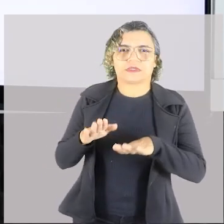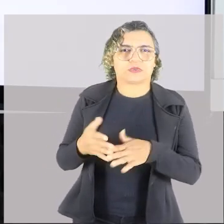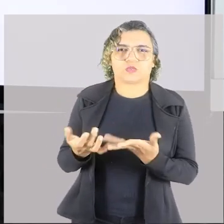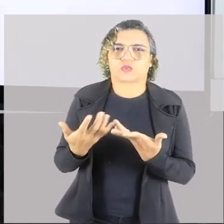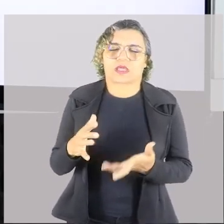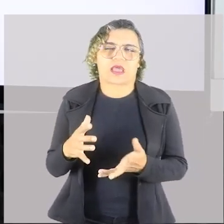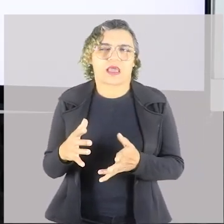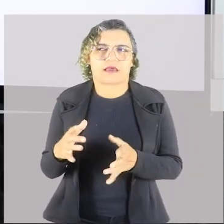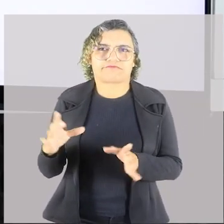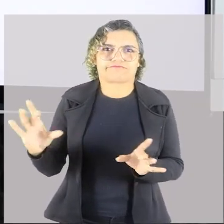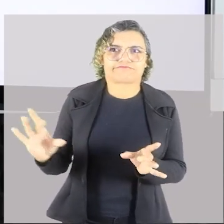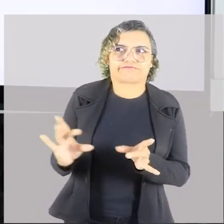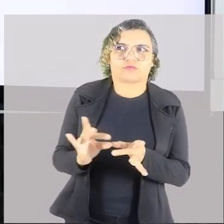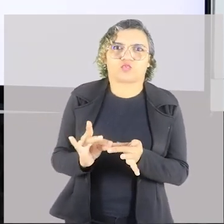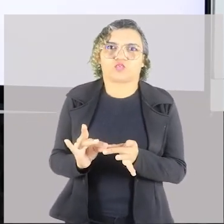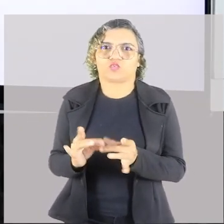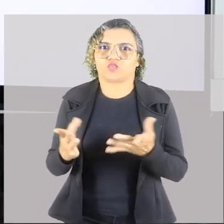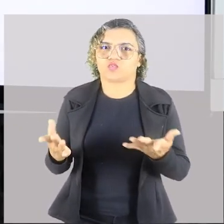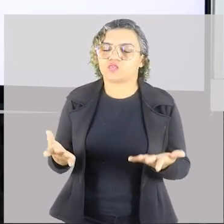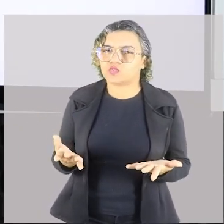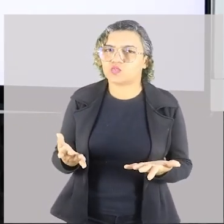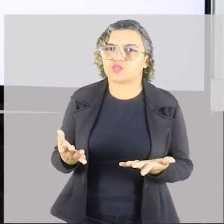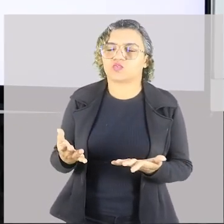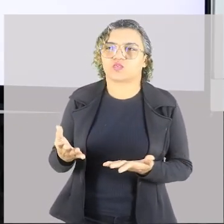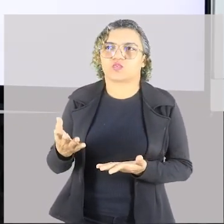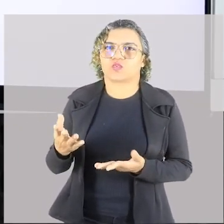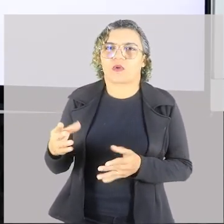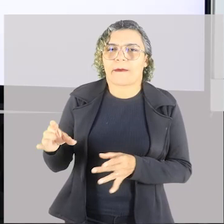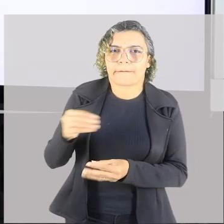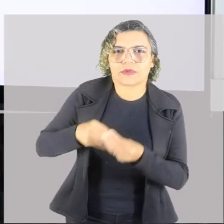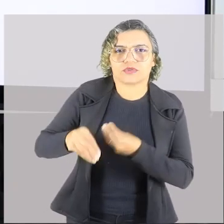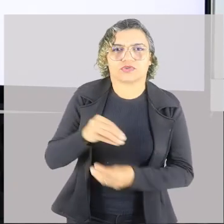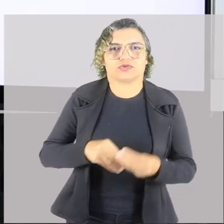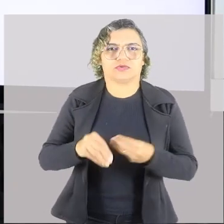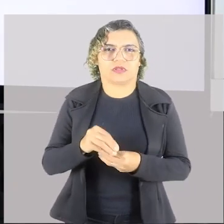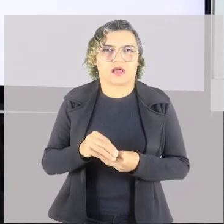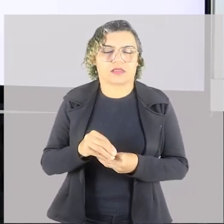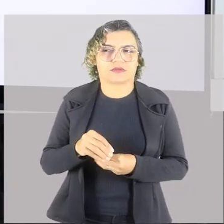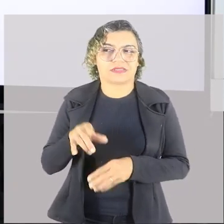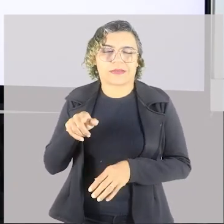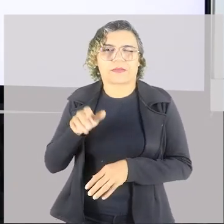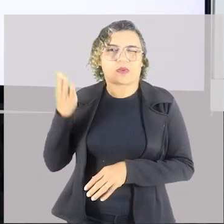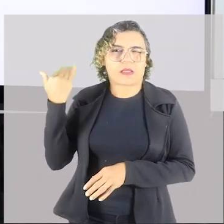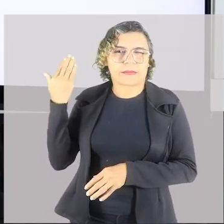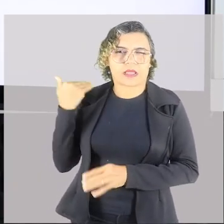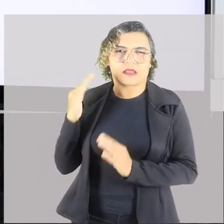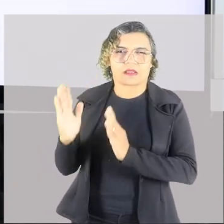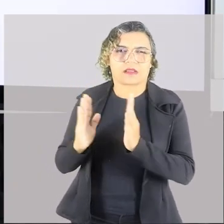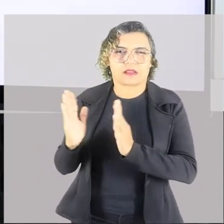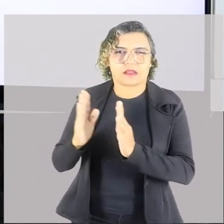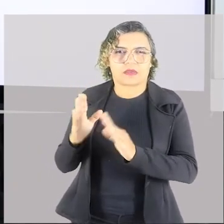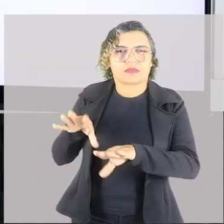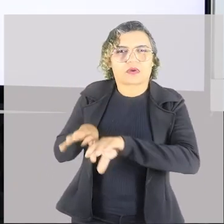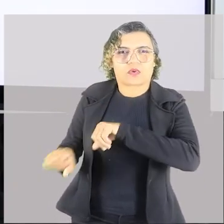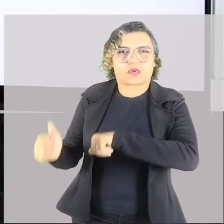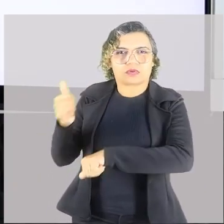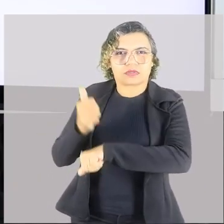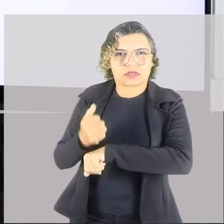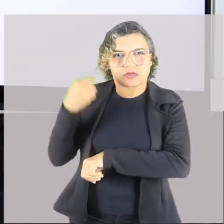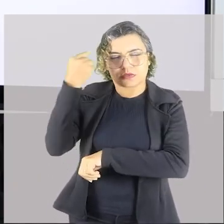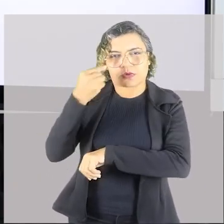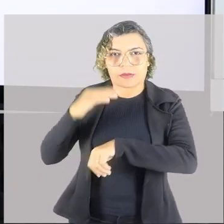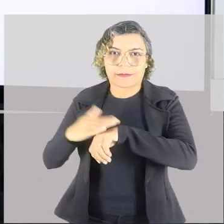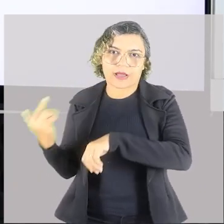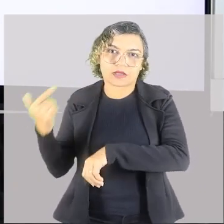não querer se misturar, digamos assim. Isso se deu principalmente na colonização espanhola, muito mais do que na colonização